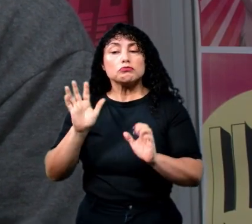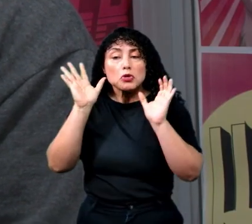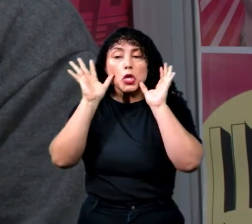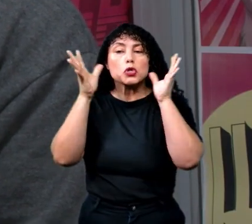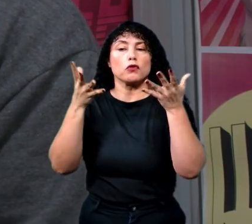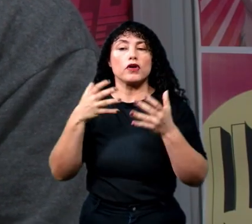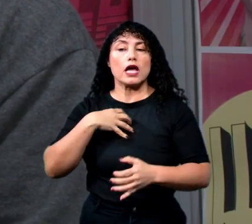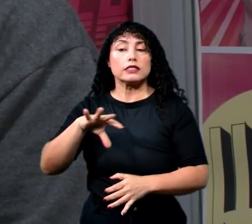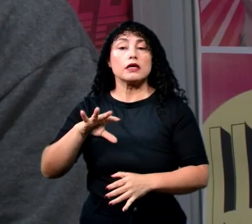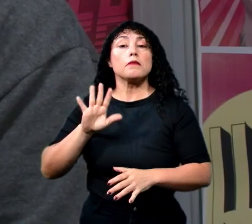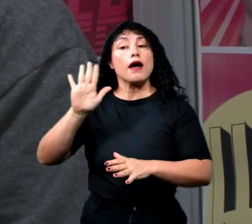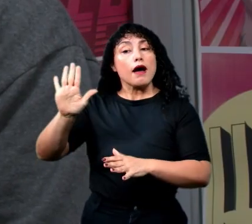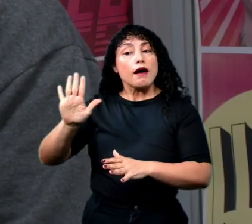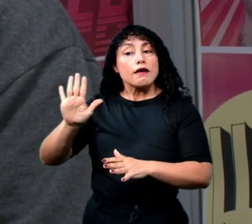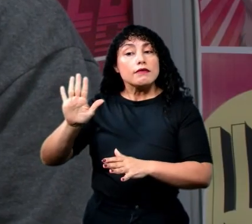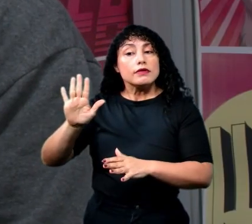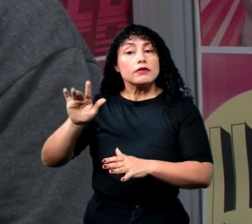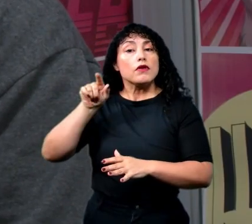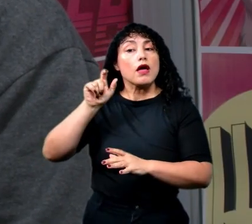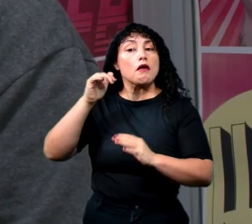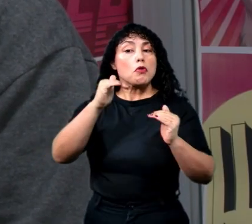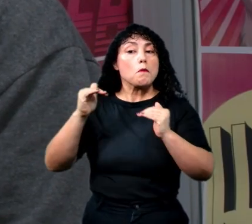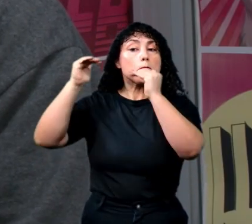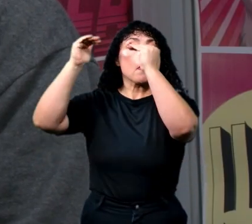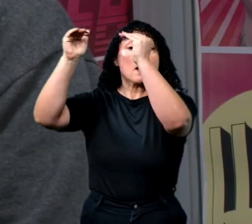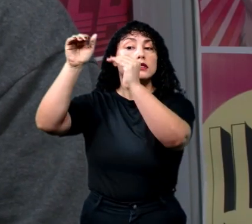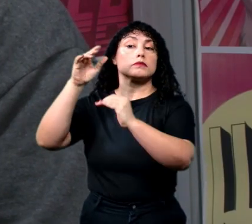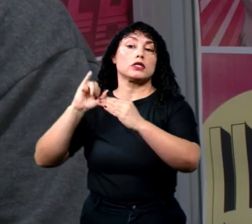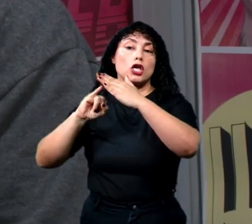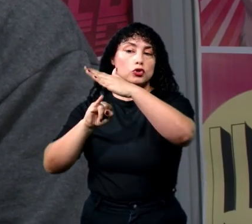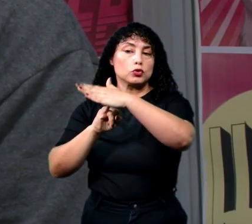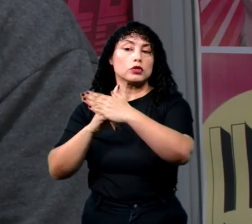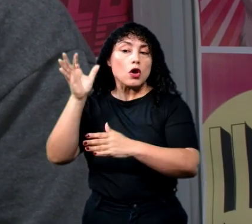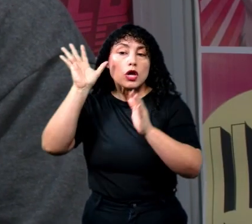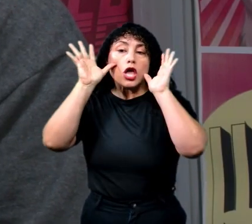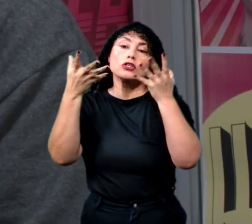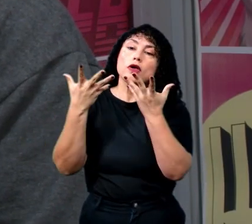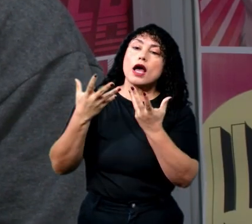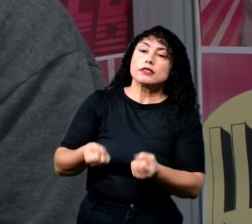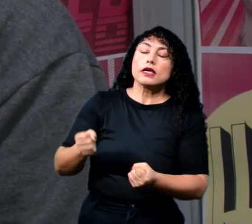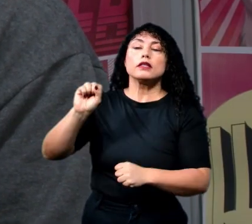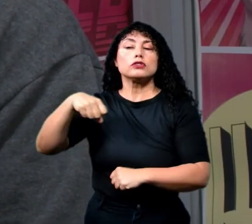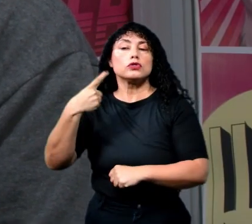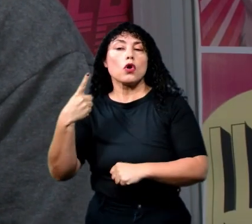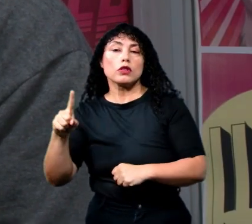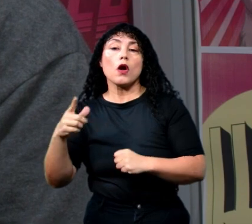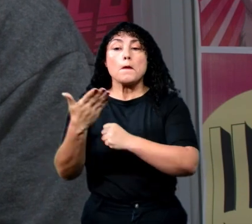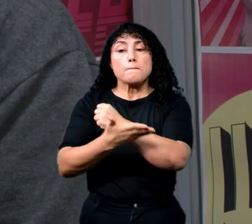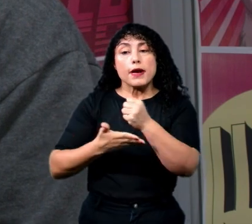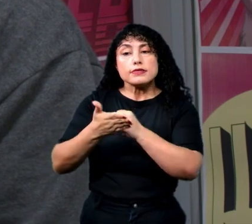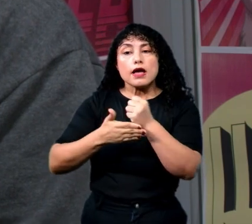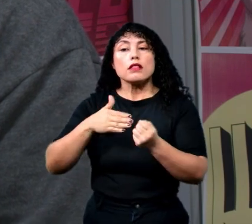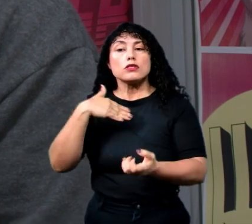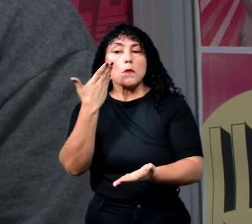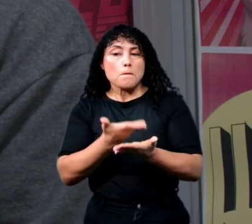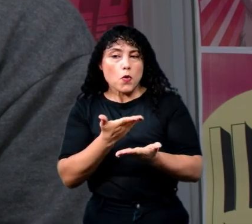mas fica a critério do dirigente máximo da instituição aceitar ou não a nossa recomendação, baseado nos fatos,